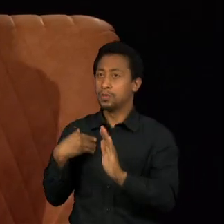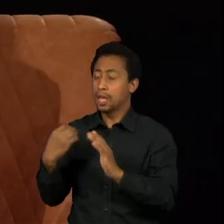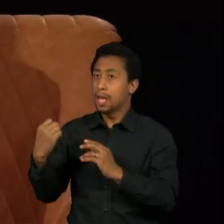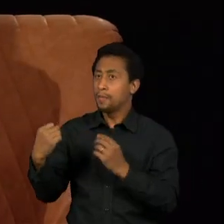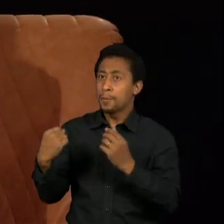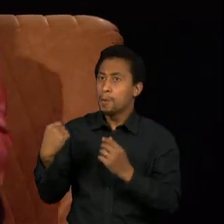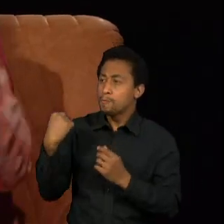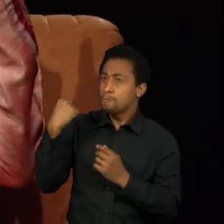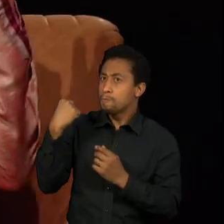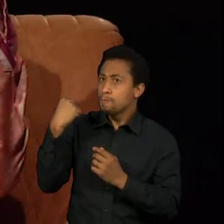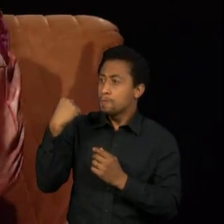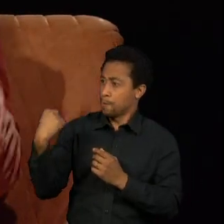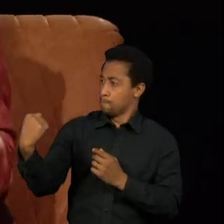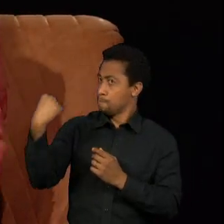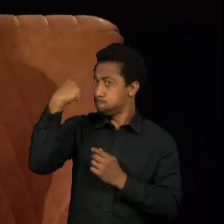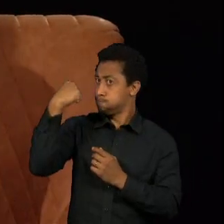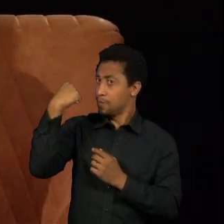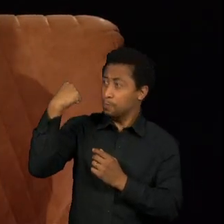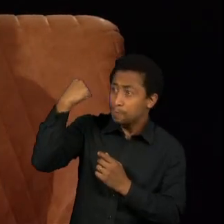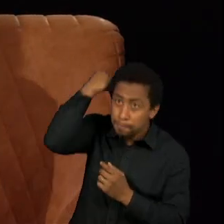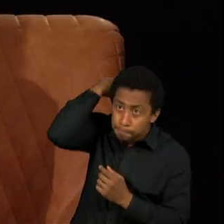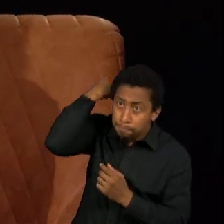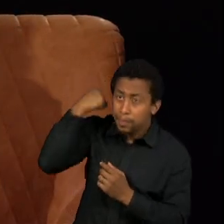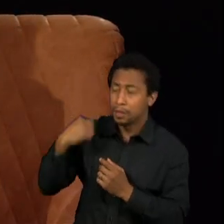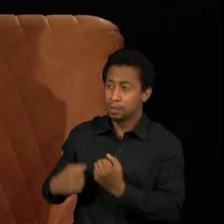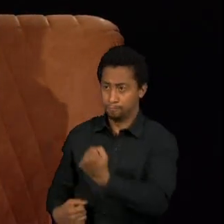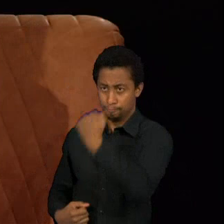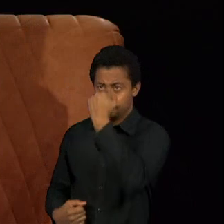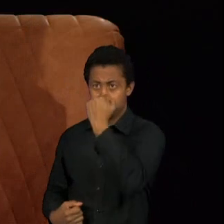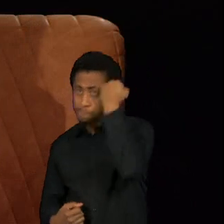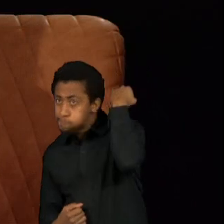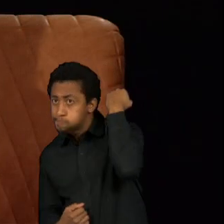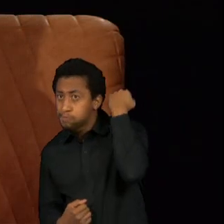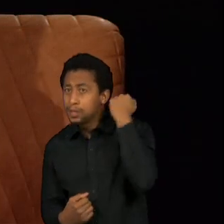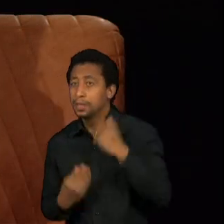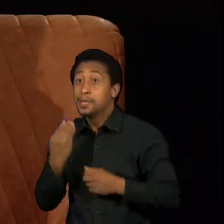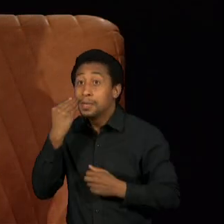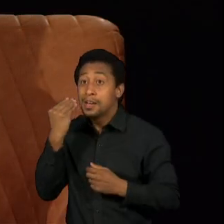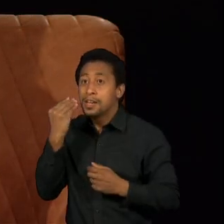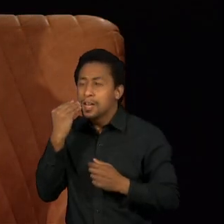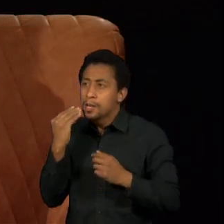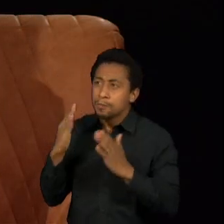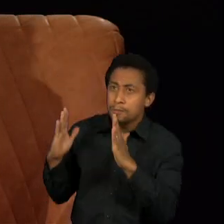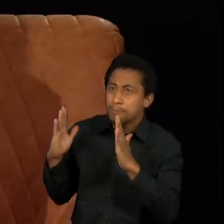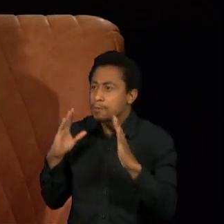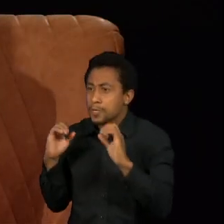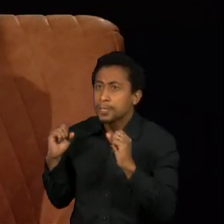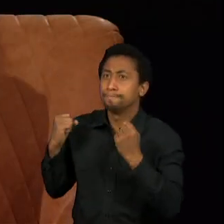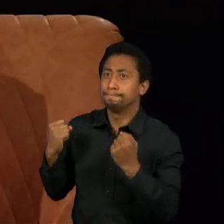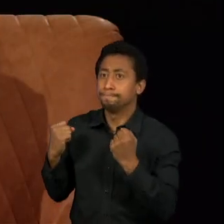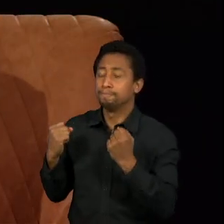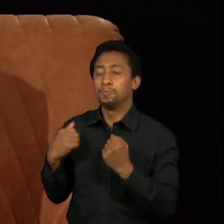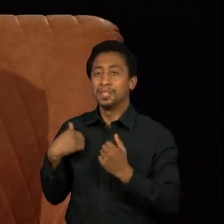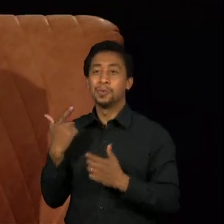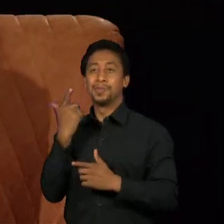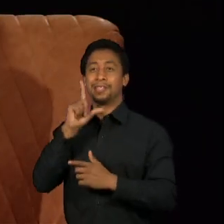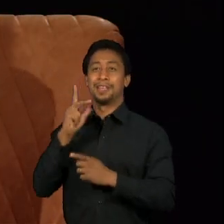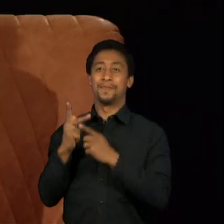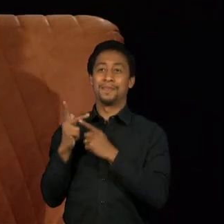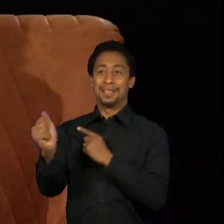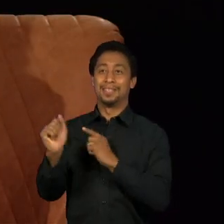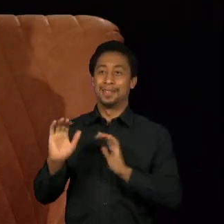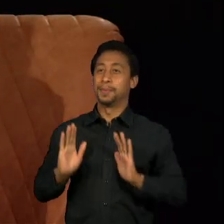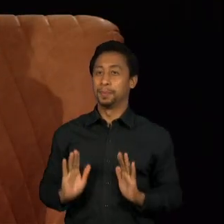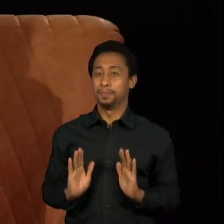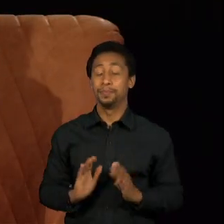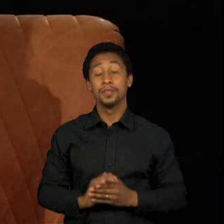mim. Isso faz parte da minha psicologia. E, do outro lado, também, eu não sei até